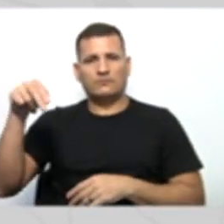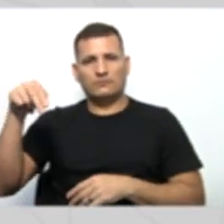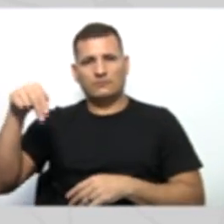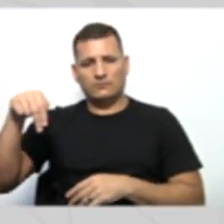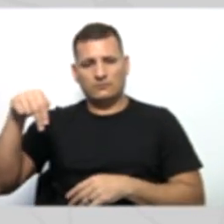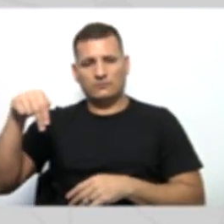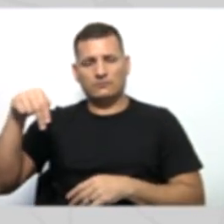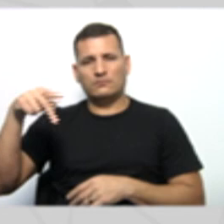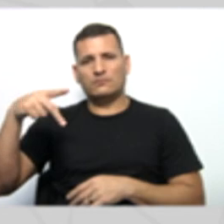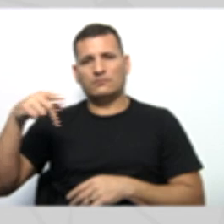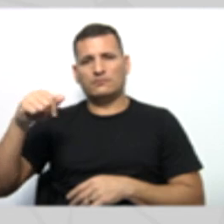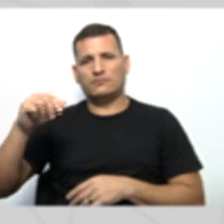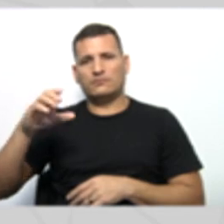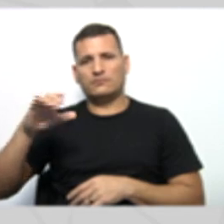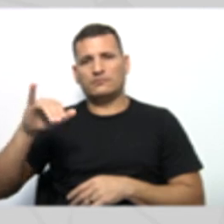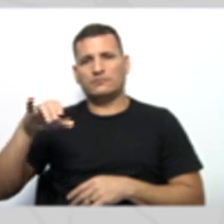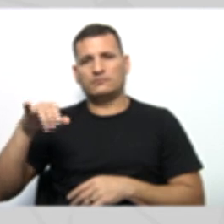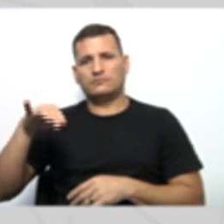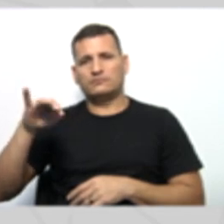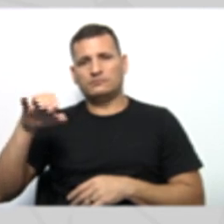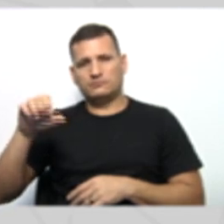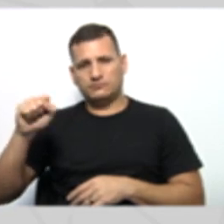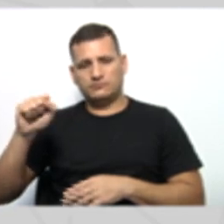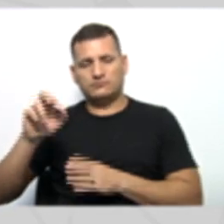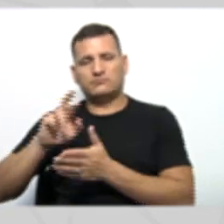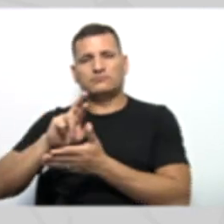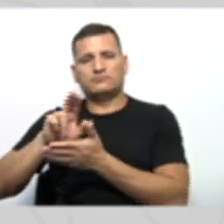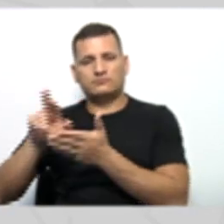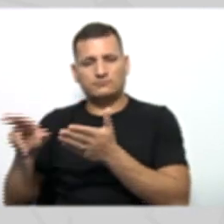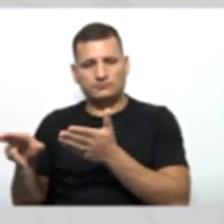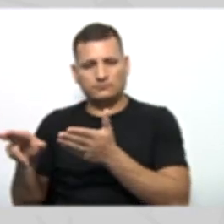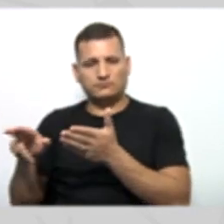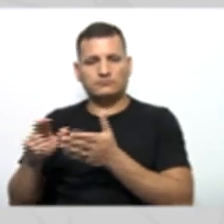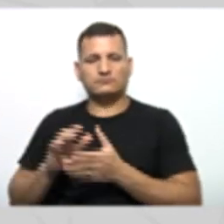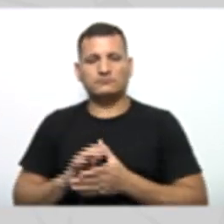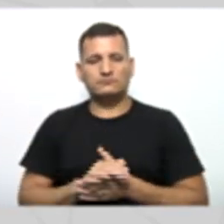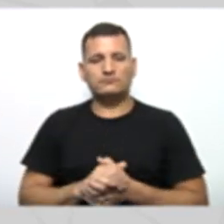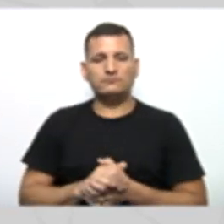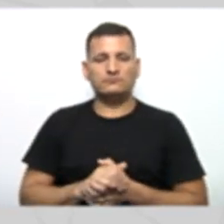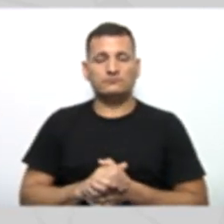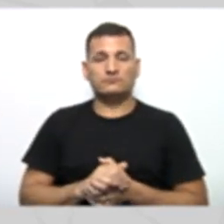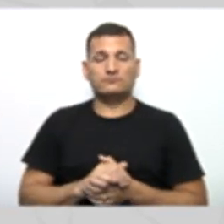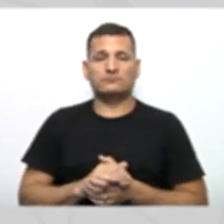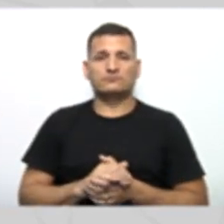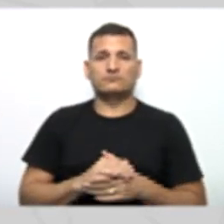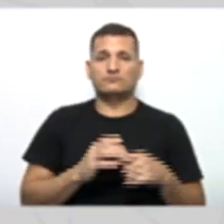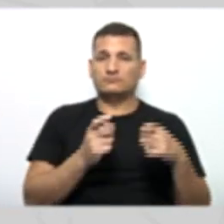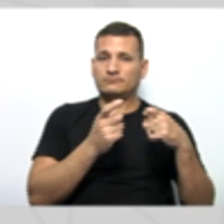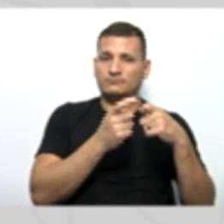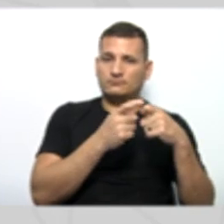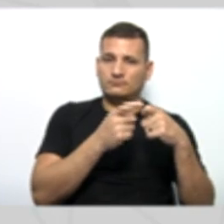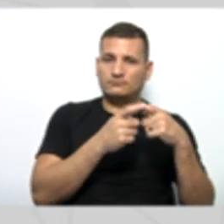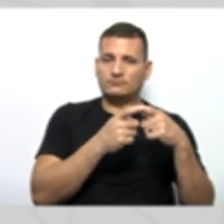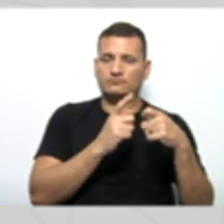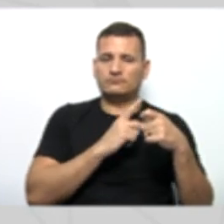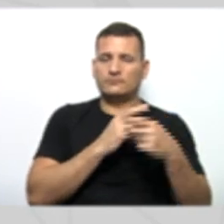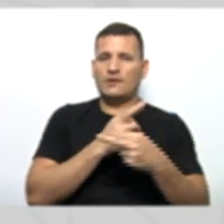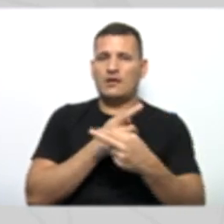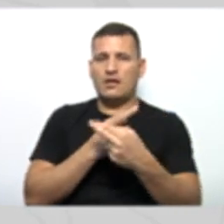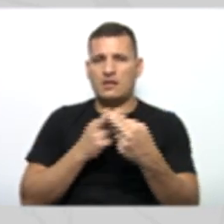ó. Consultar, ó. Médico se relaciona com paciente. Ó,